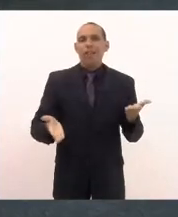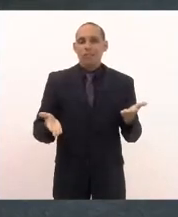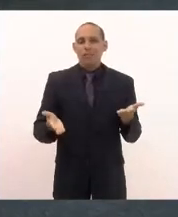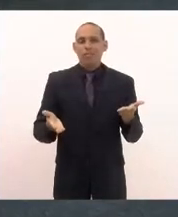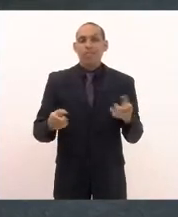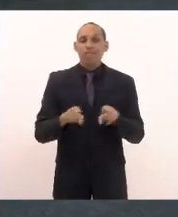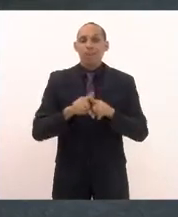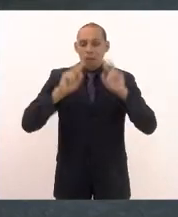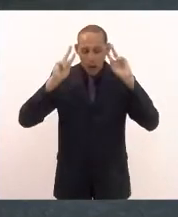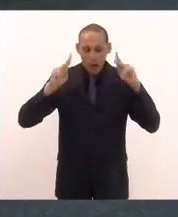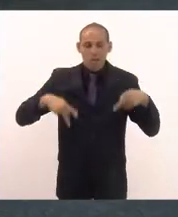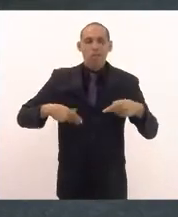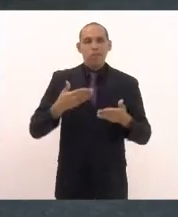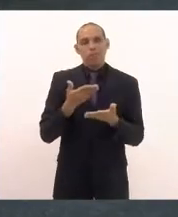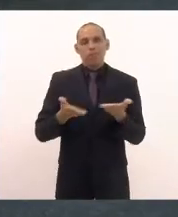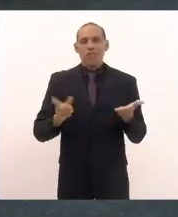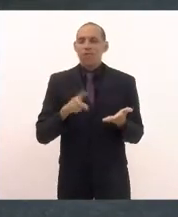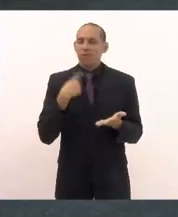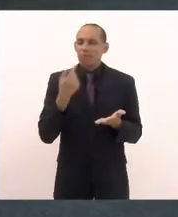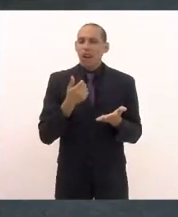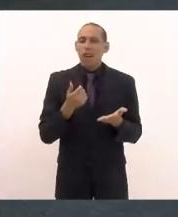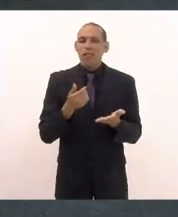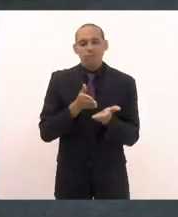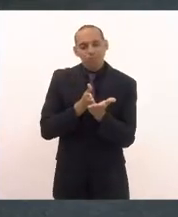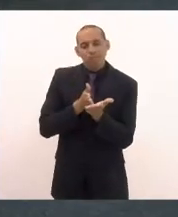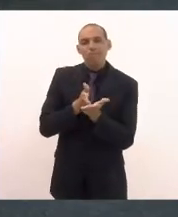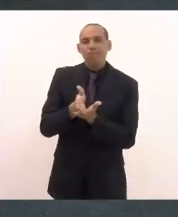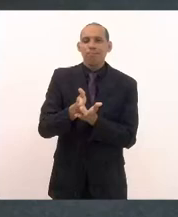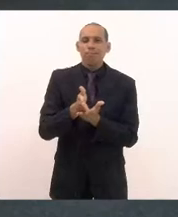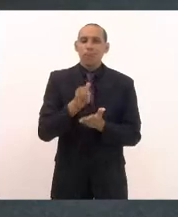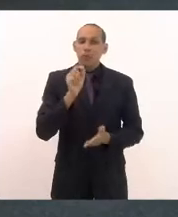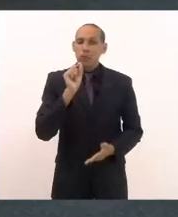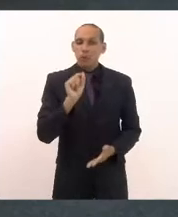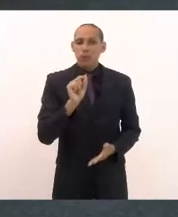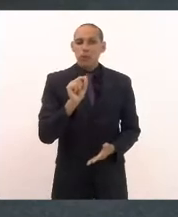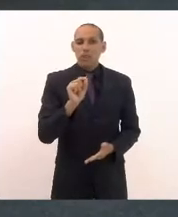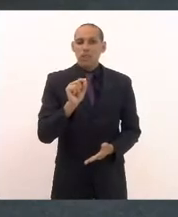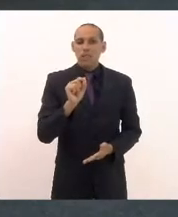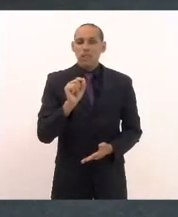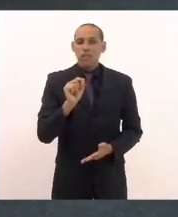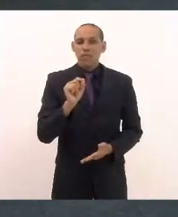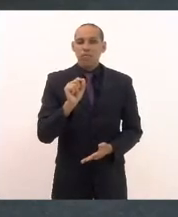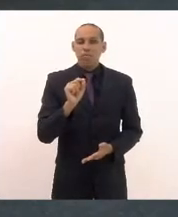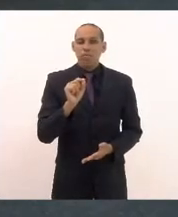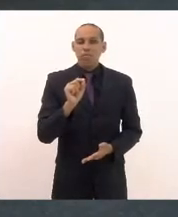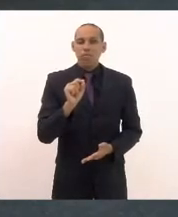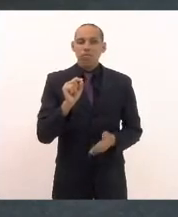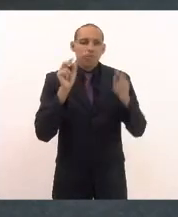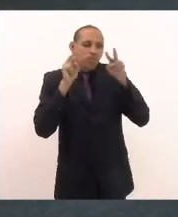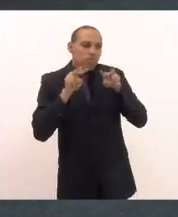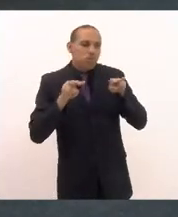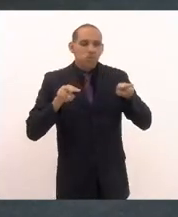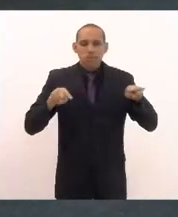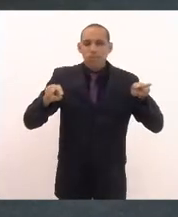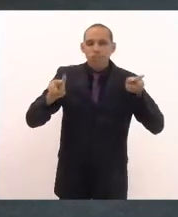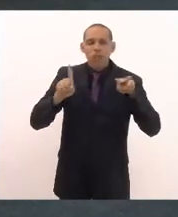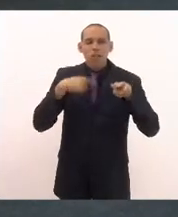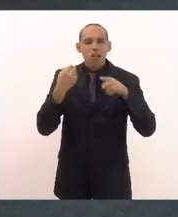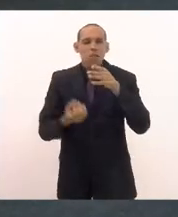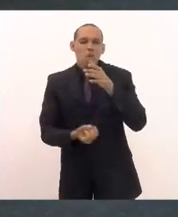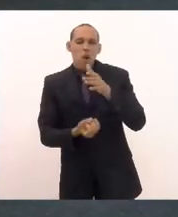enquanto humanidade. Então, sigamos aqui também olhando o quanto que a gente pode e deve